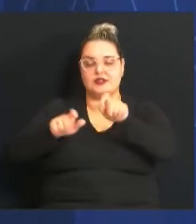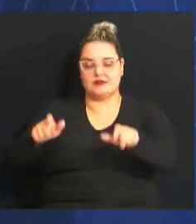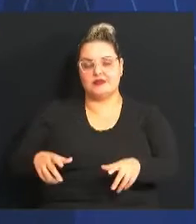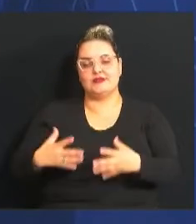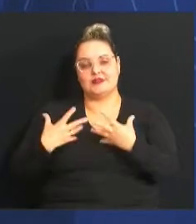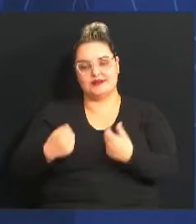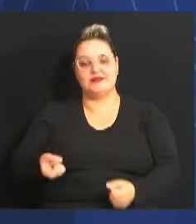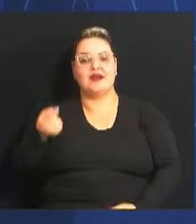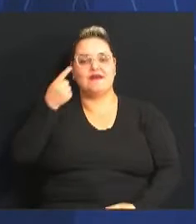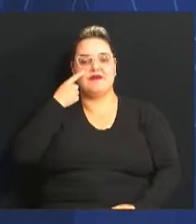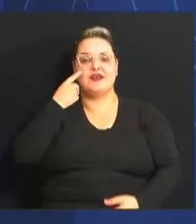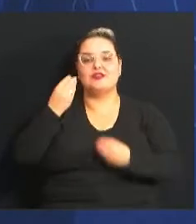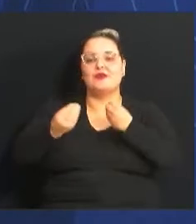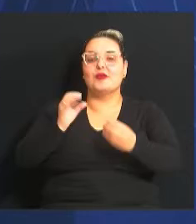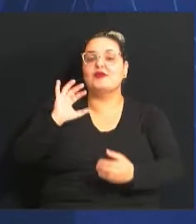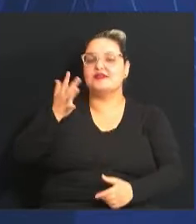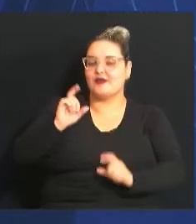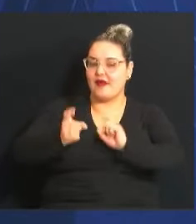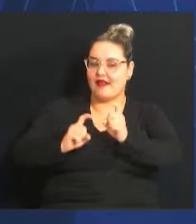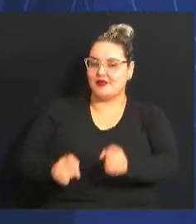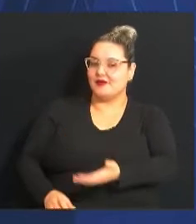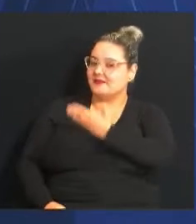confira como foi a reunião.